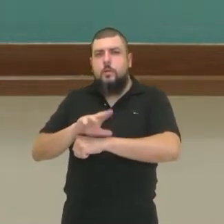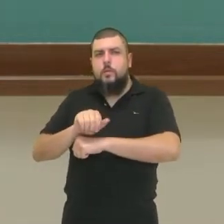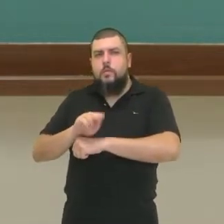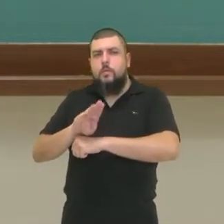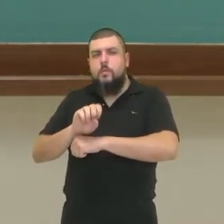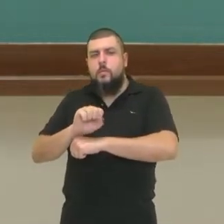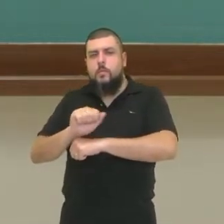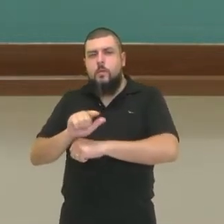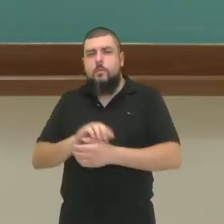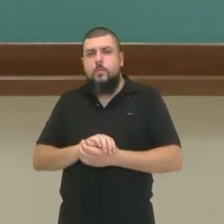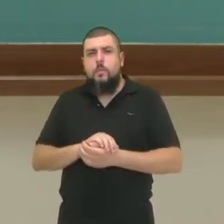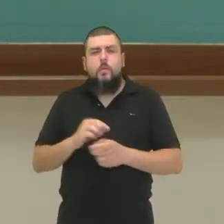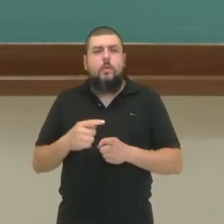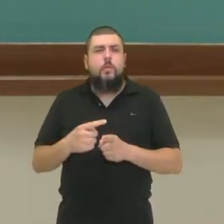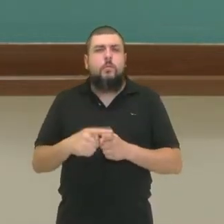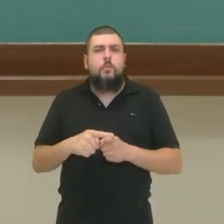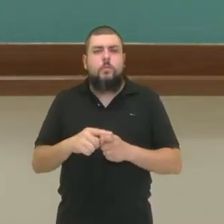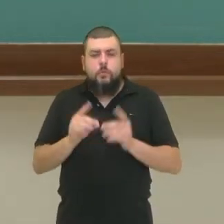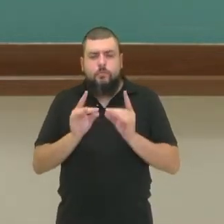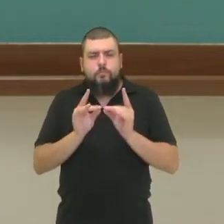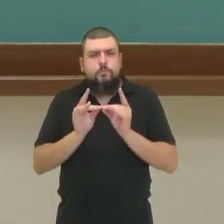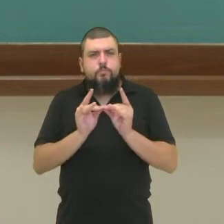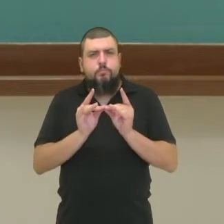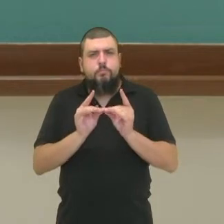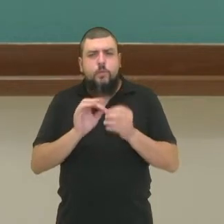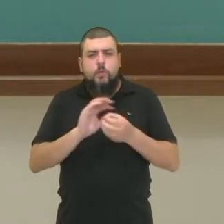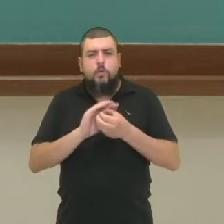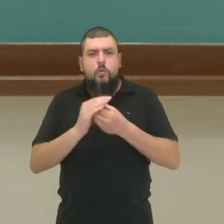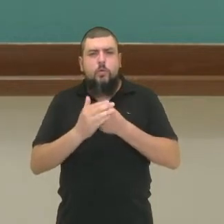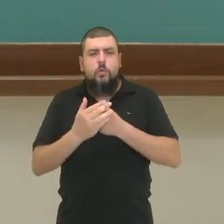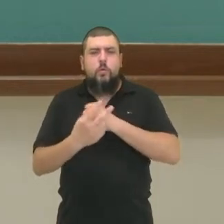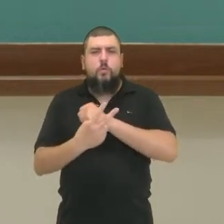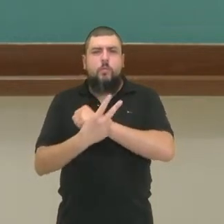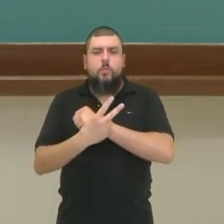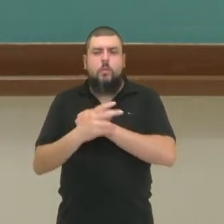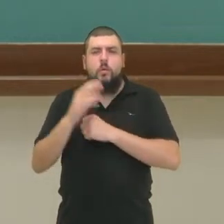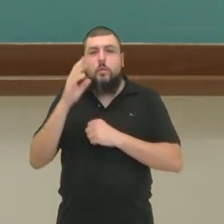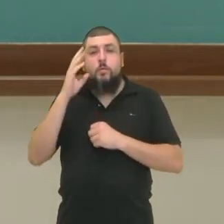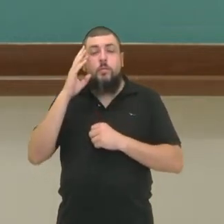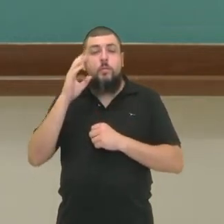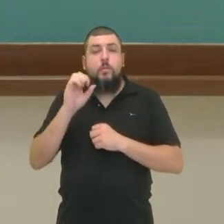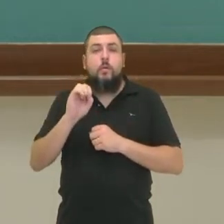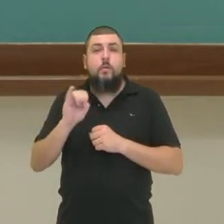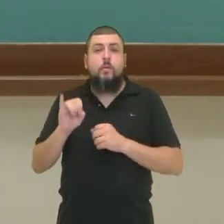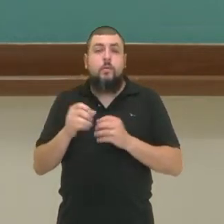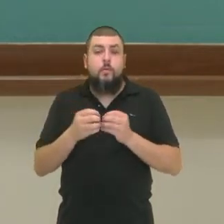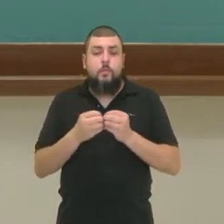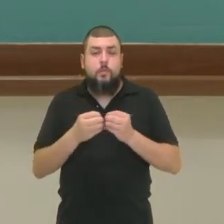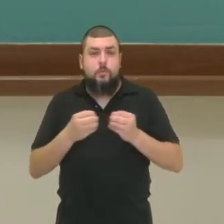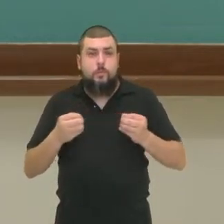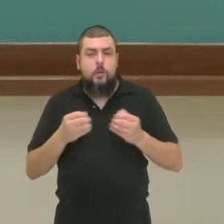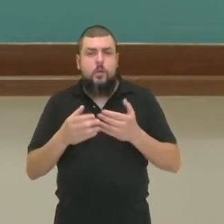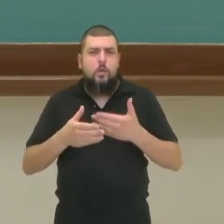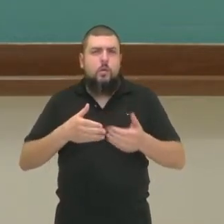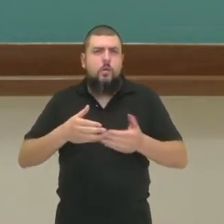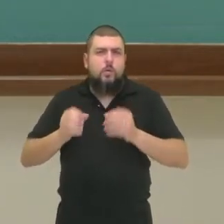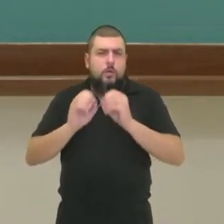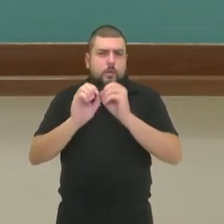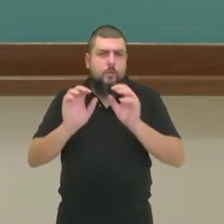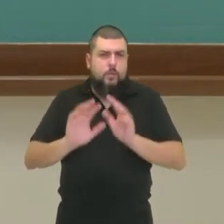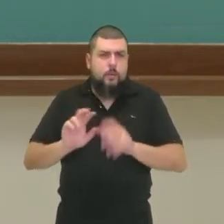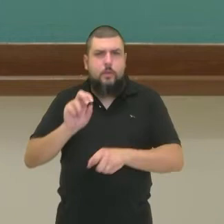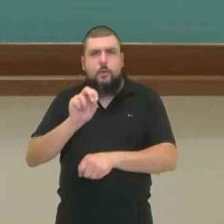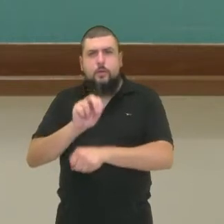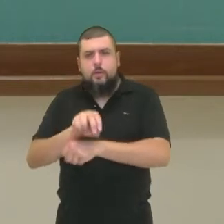olha, de revestir e proteger. Imagine se as células fossem separadas uma da outra. Qualquer bactéria, qualquer vírus